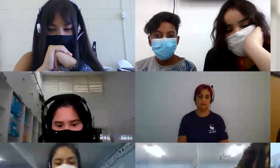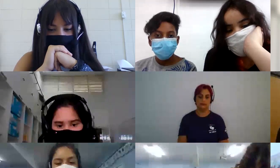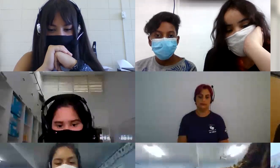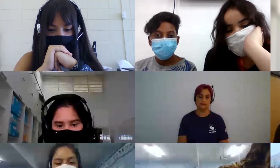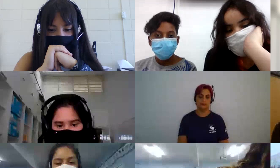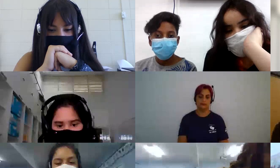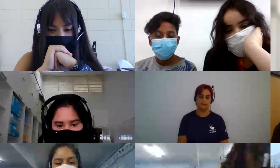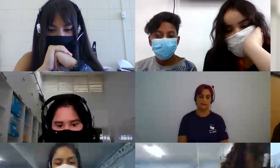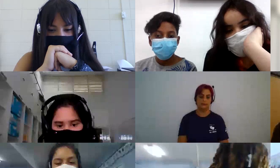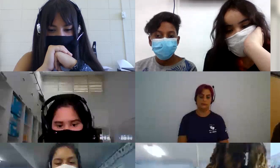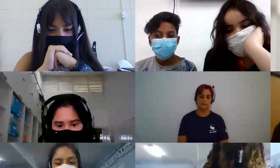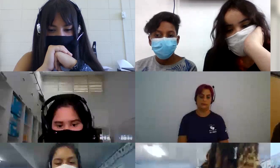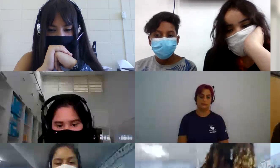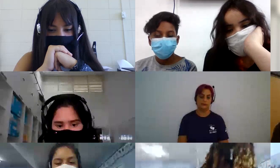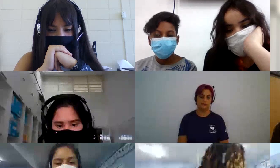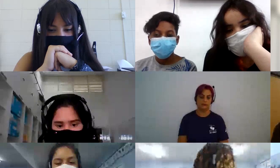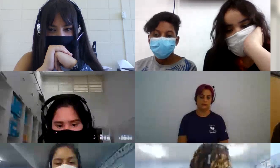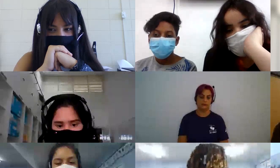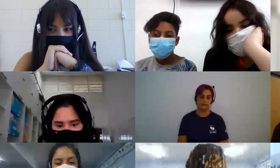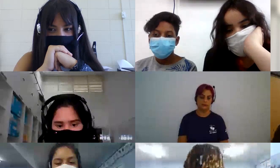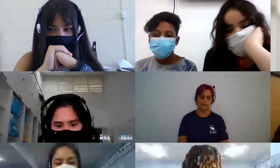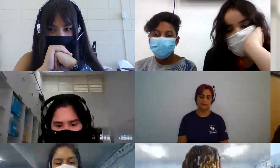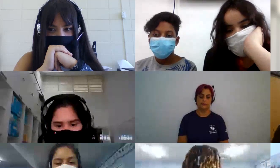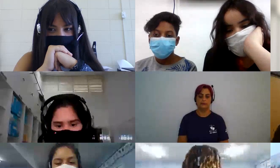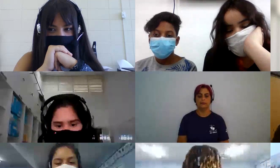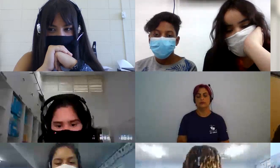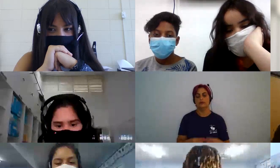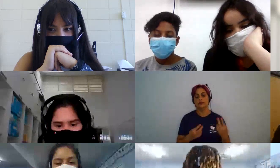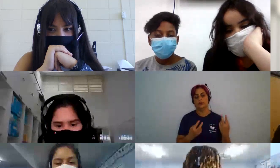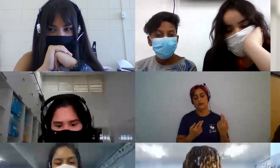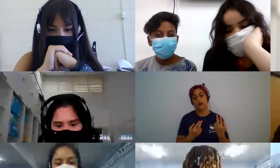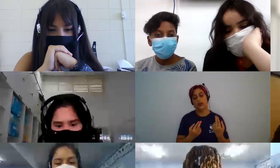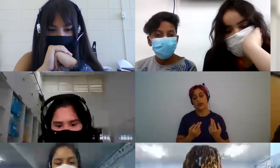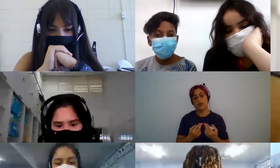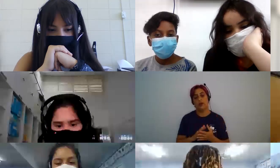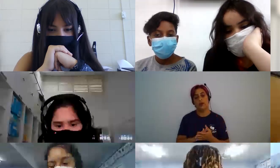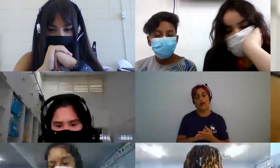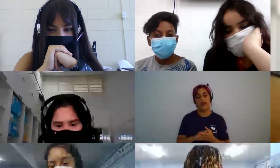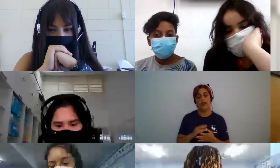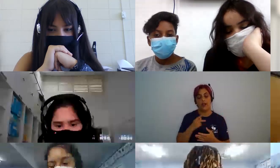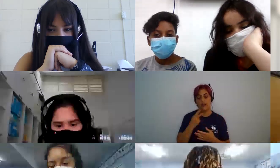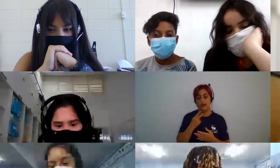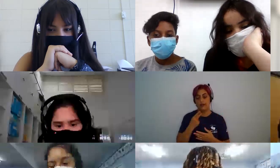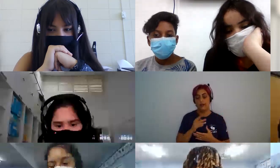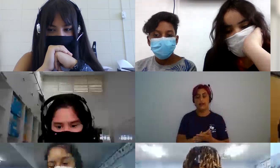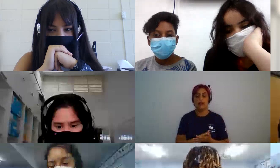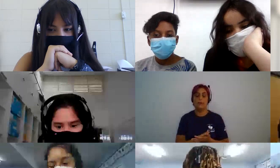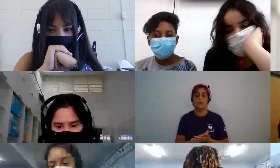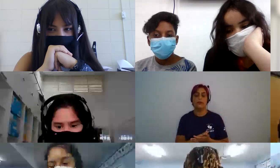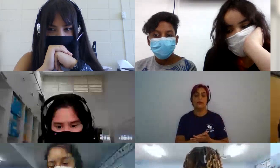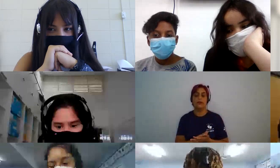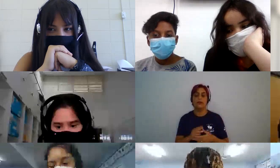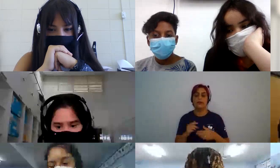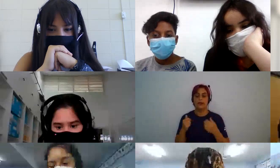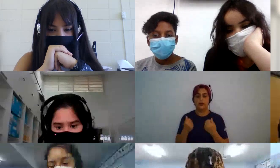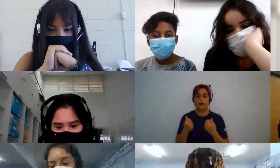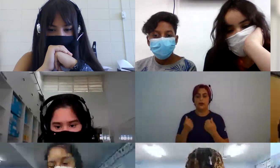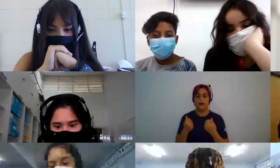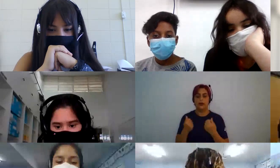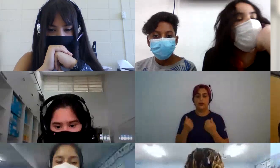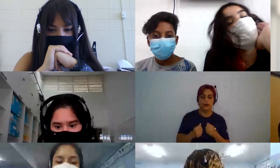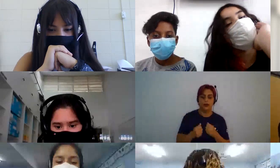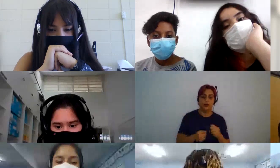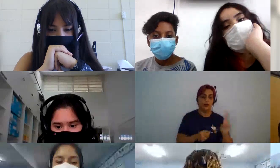Pra mim é bem o que a menina falou. Tipo, ela tem que ter confiança numa pessoa, ela tem que se sentir à vontade com a